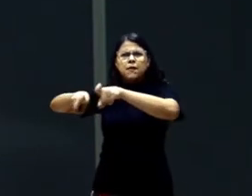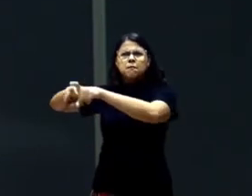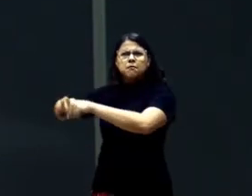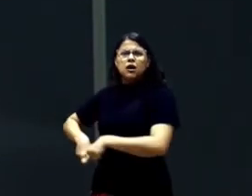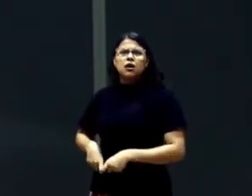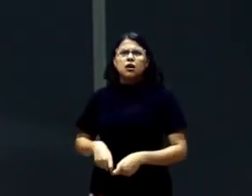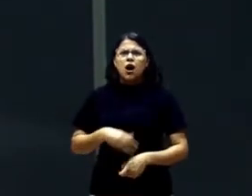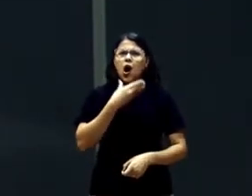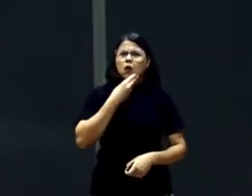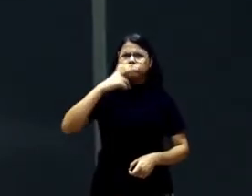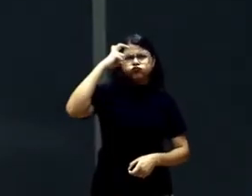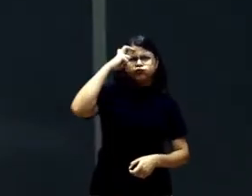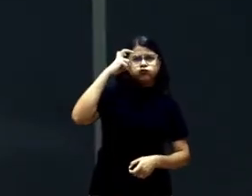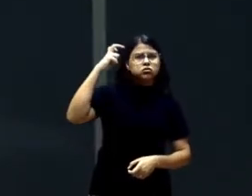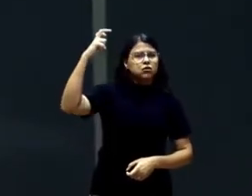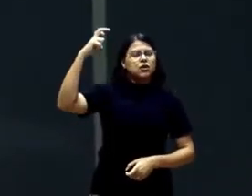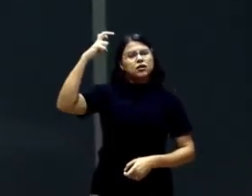Um cara muito inteligente.